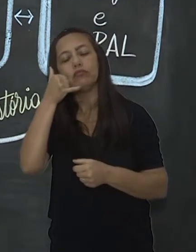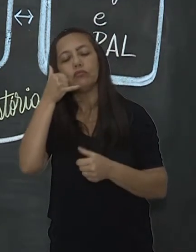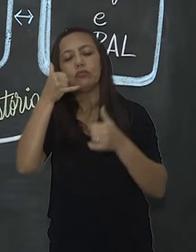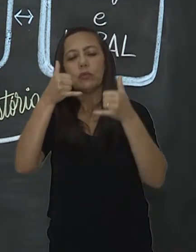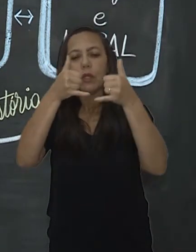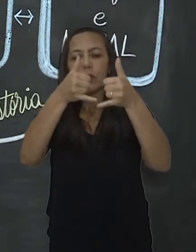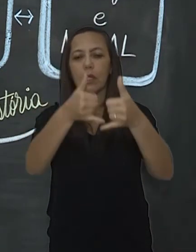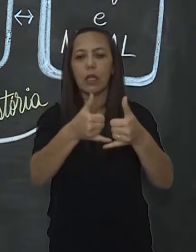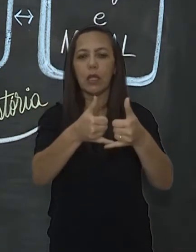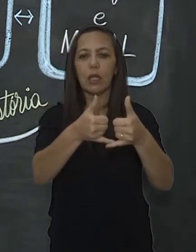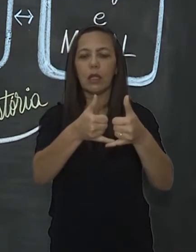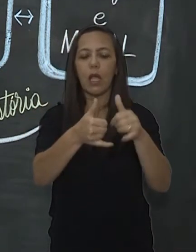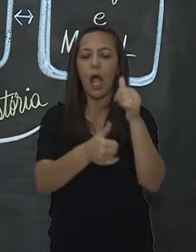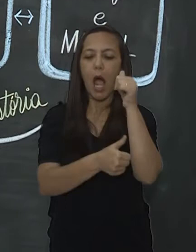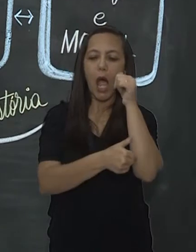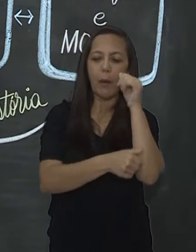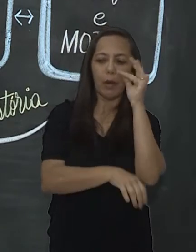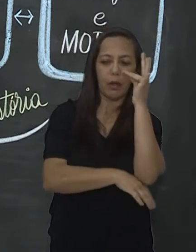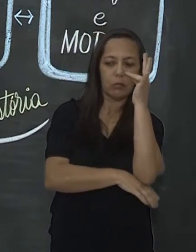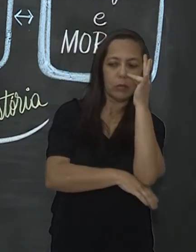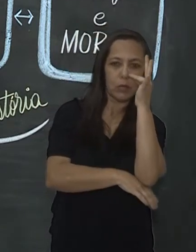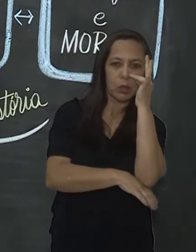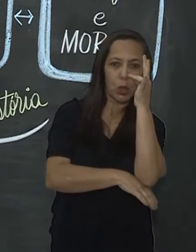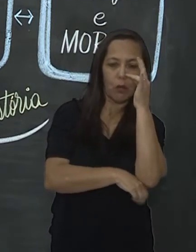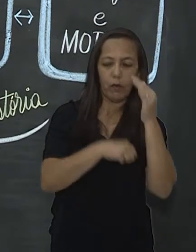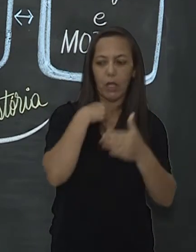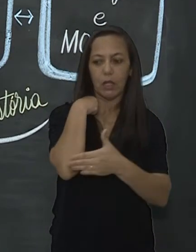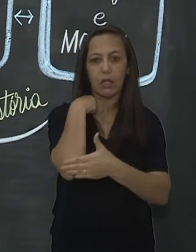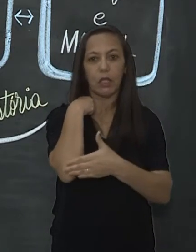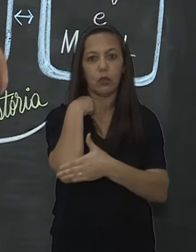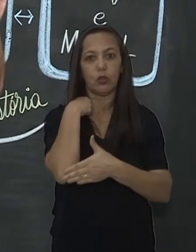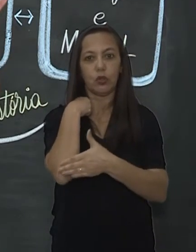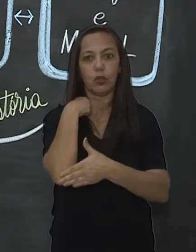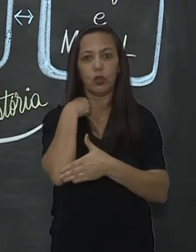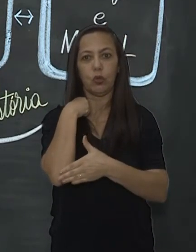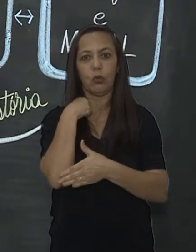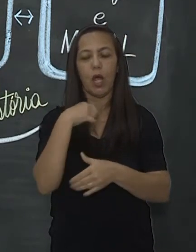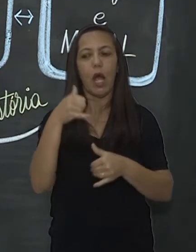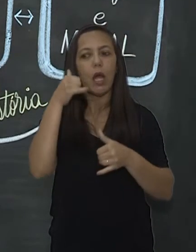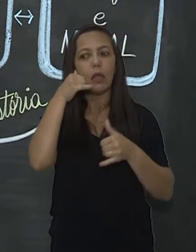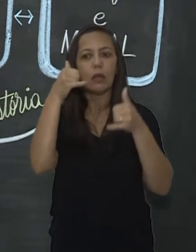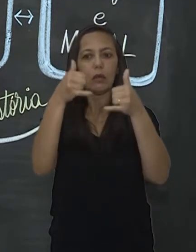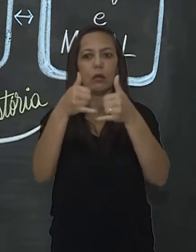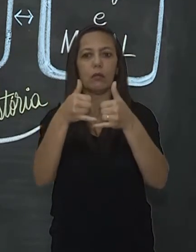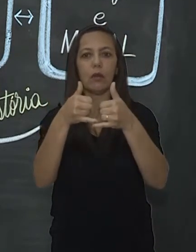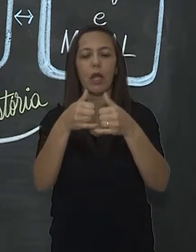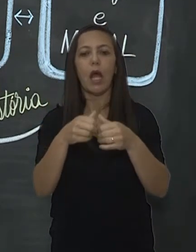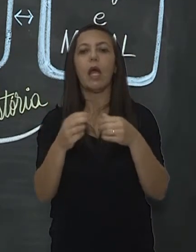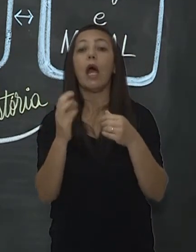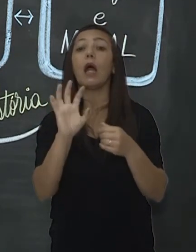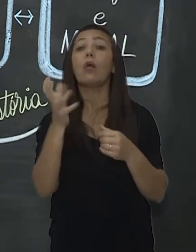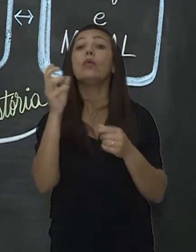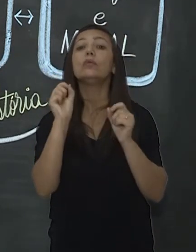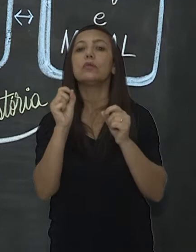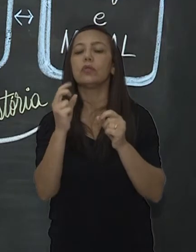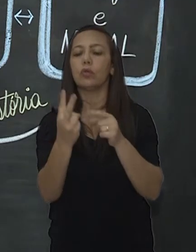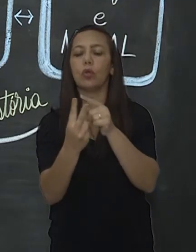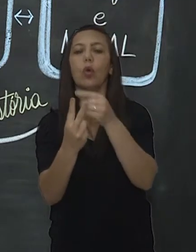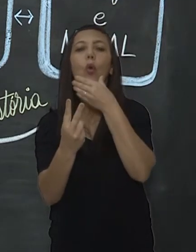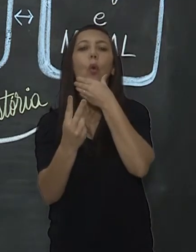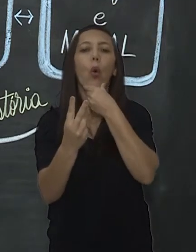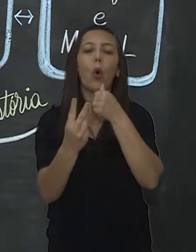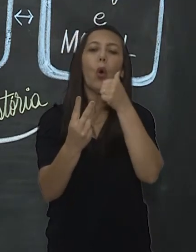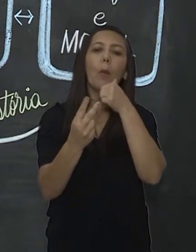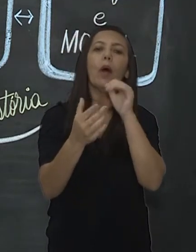esposa, ou seja, há uma instalação de um problema. Deste telefonema surge uma confusão, uma discussão. Os dois decidem que vão terminar